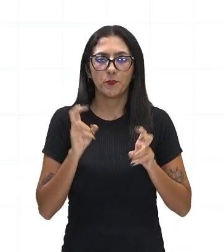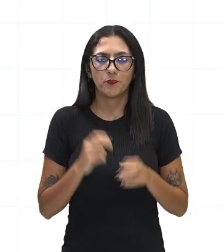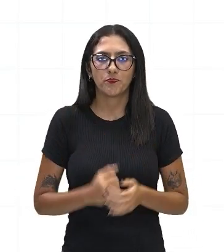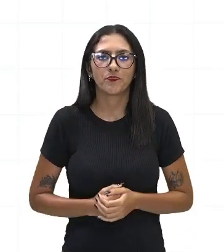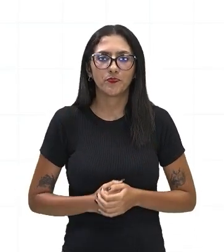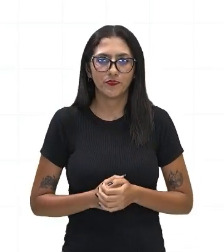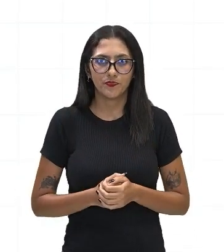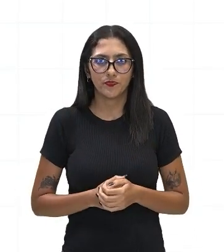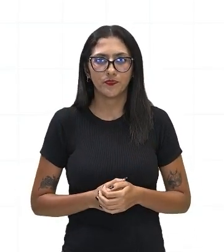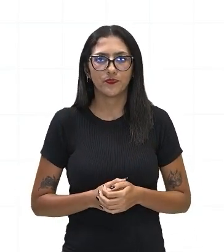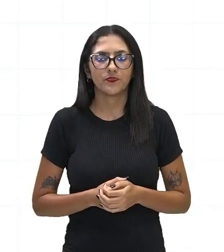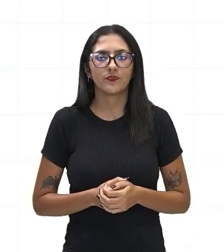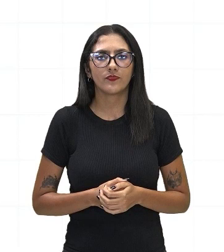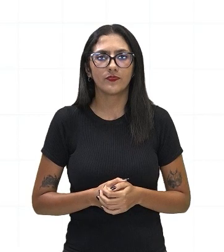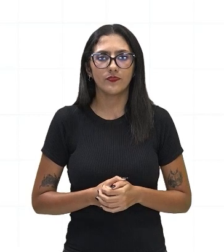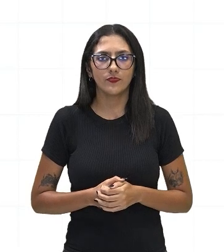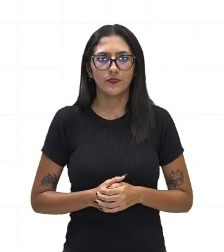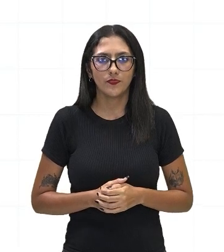daí comigo.